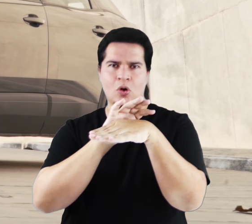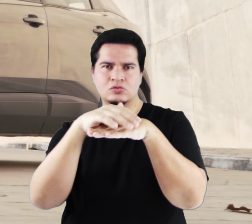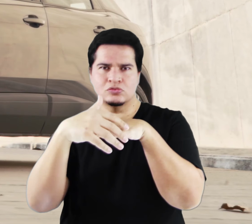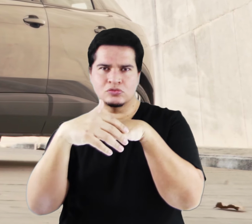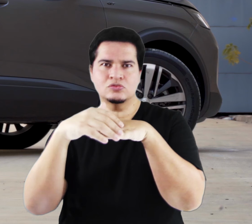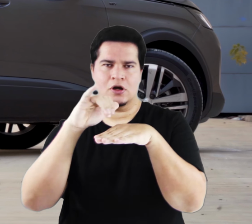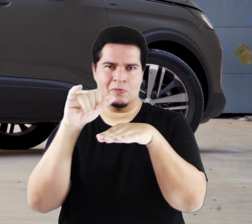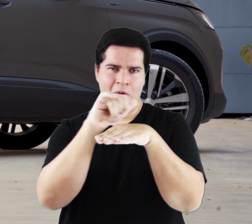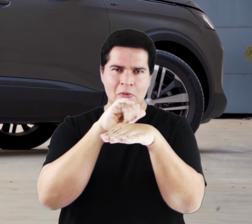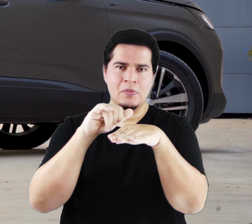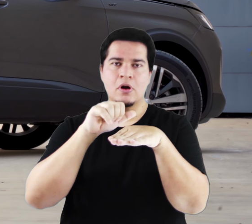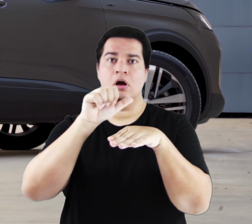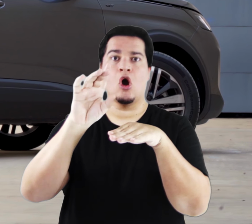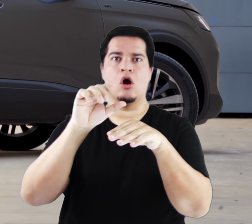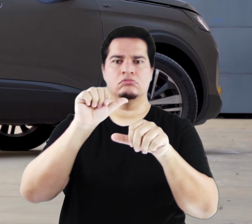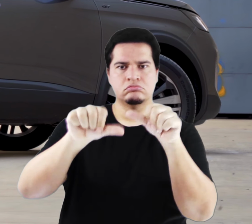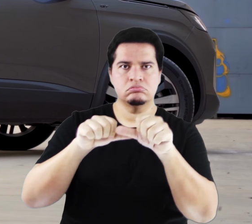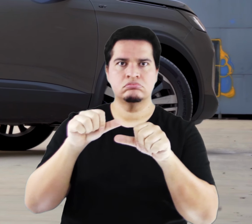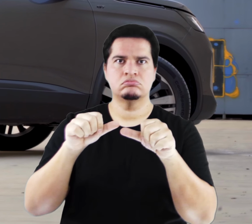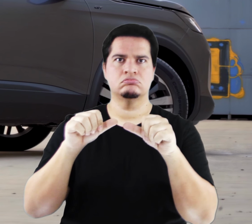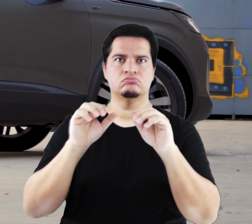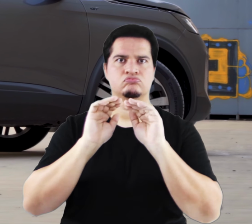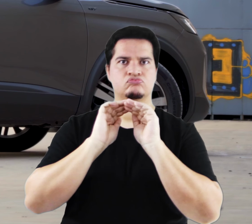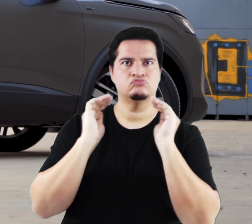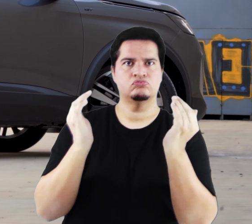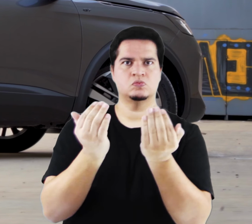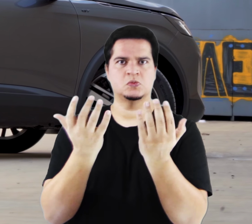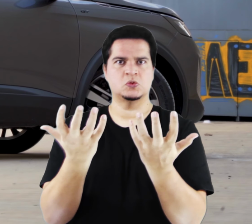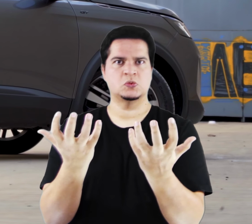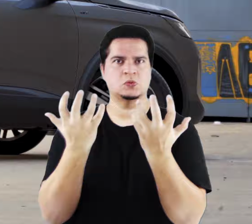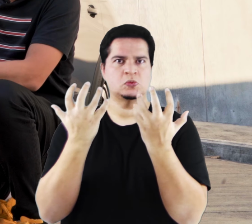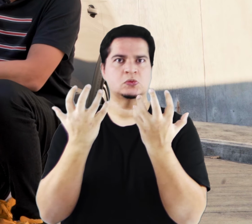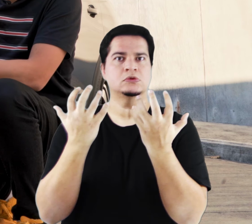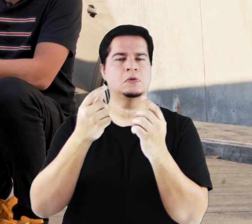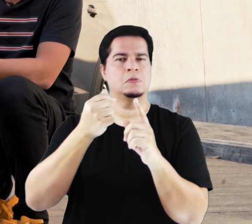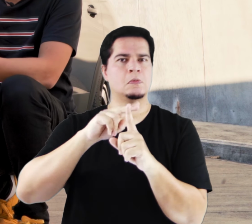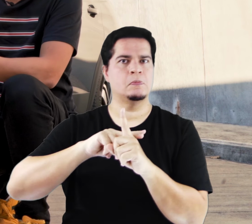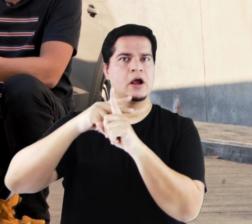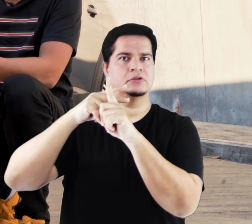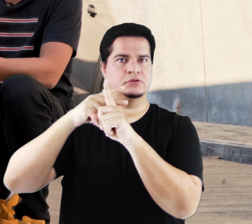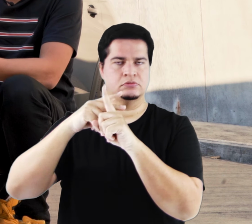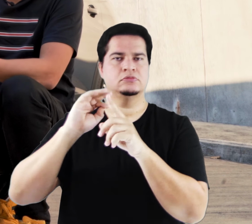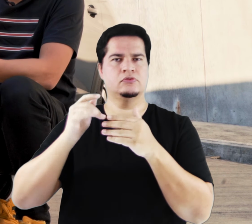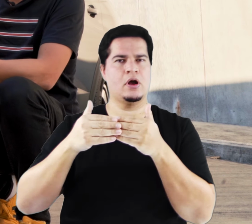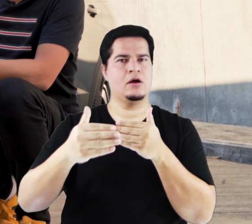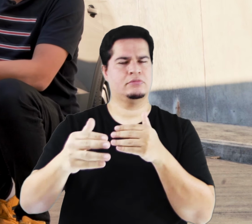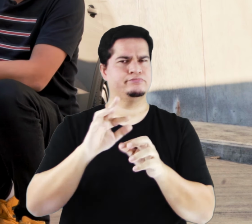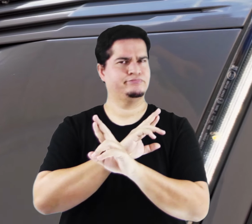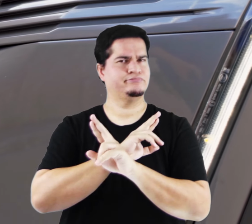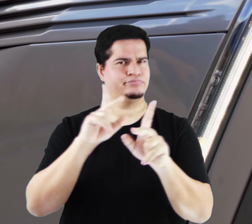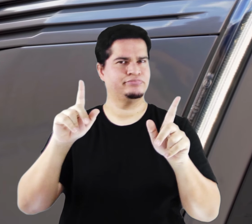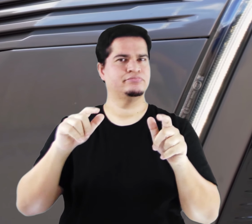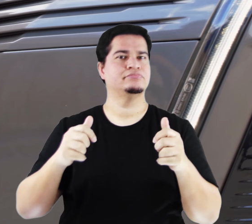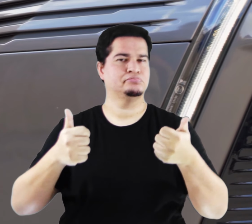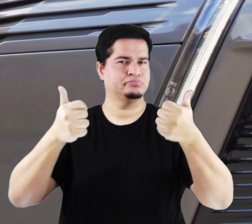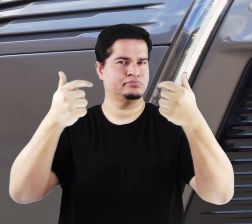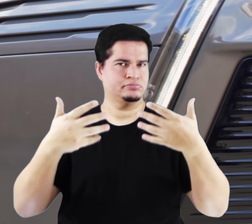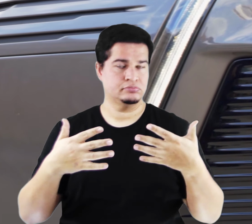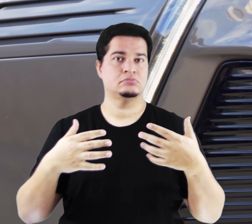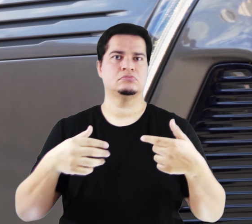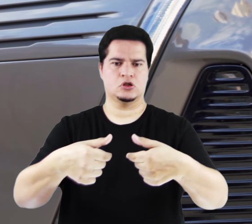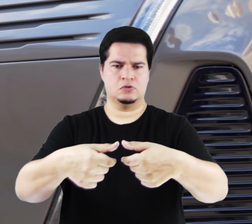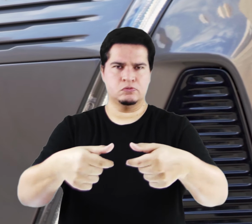mudar essas partes de lata impacta aí muito no custo de ferramental. Mas daqui para frente é tudo completamente diferente. Então, a gente tem novos faróis, nova